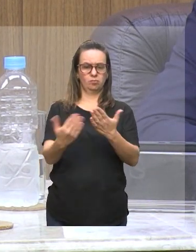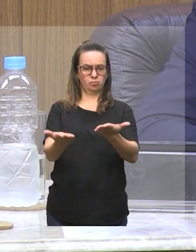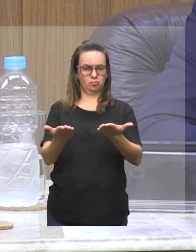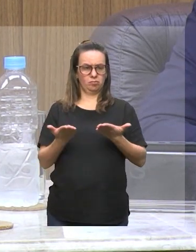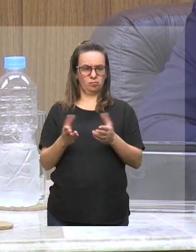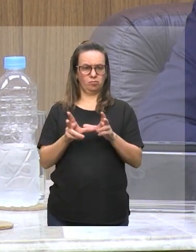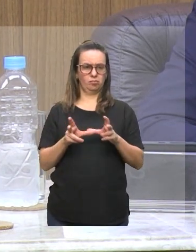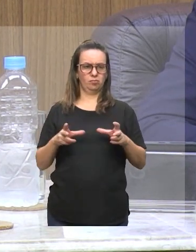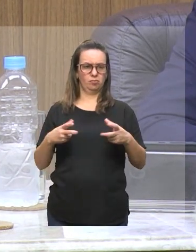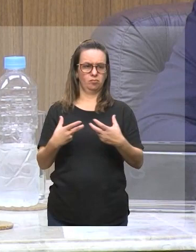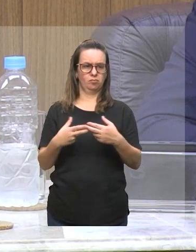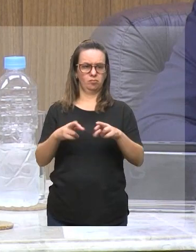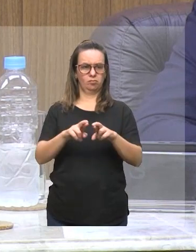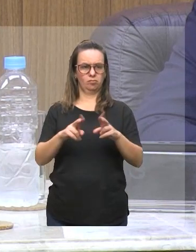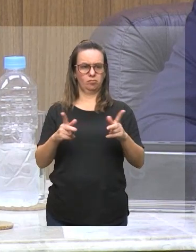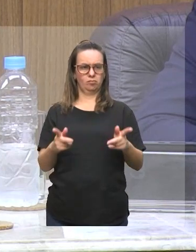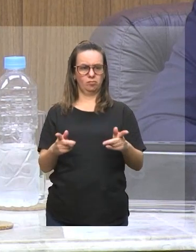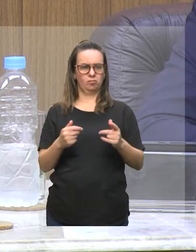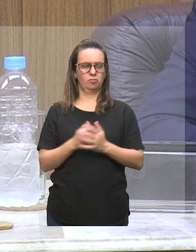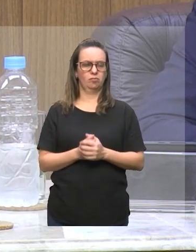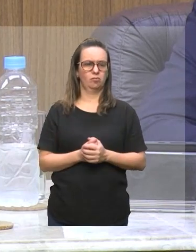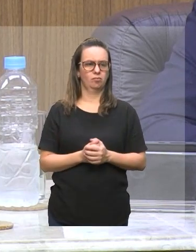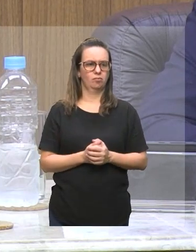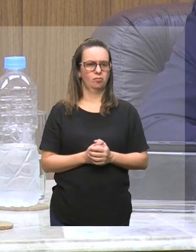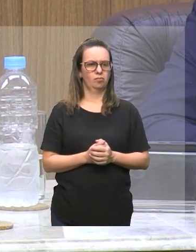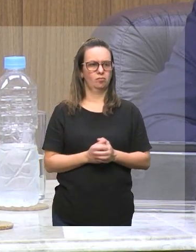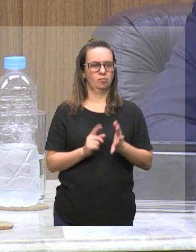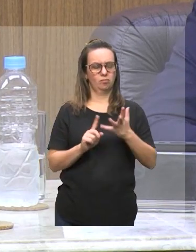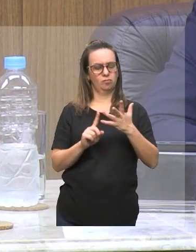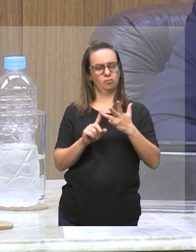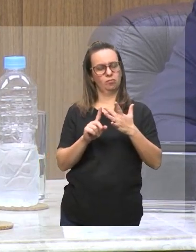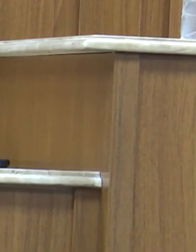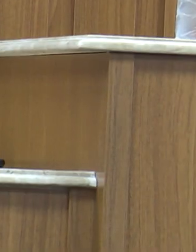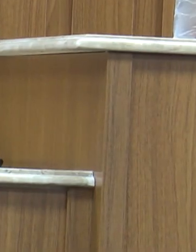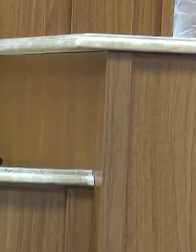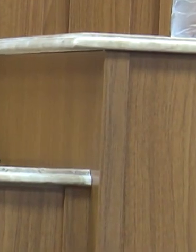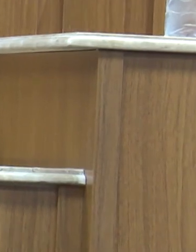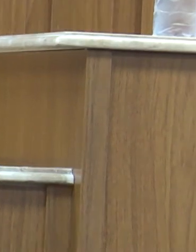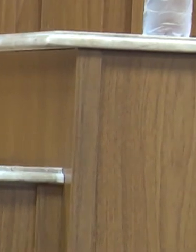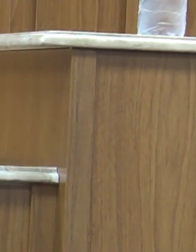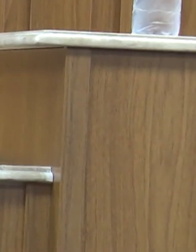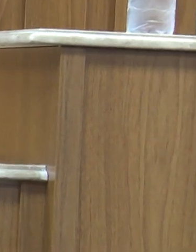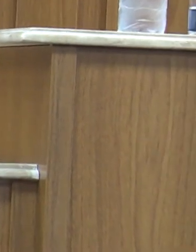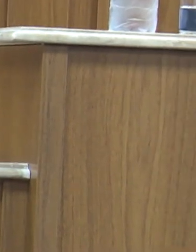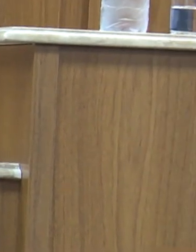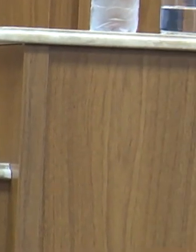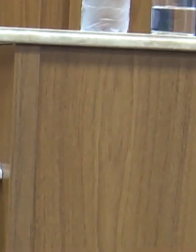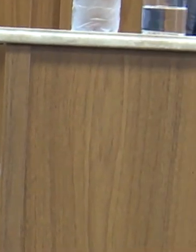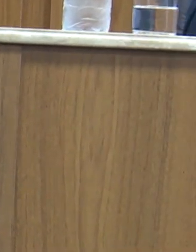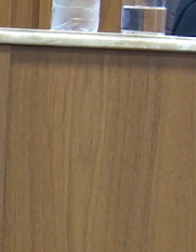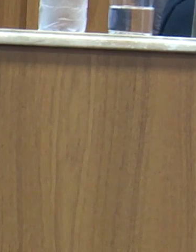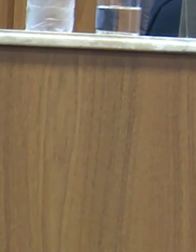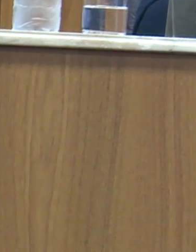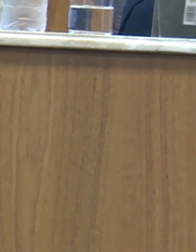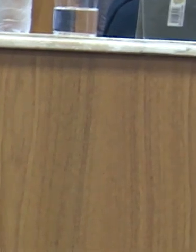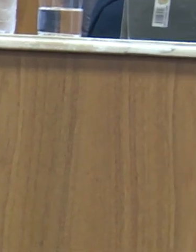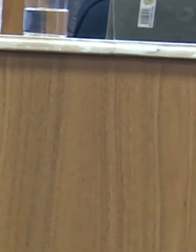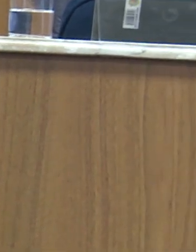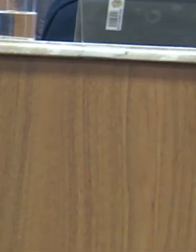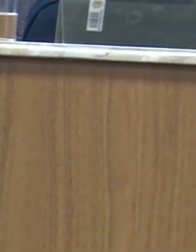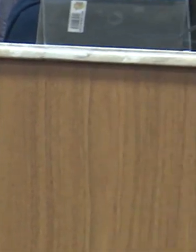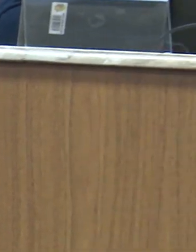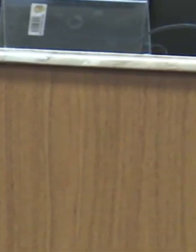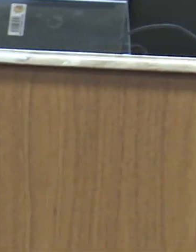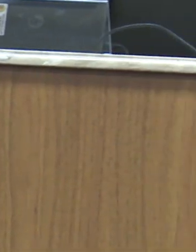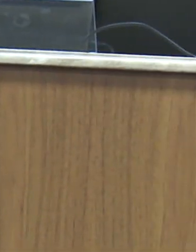diferenças no cálculo Então queria entender a metodologia utilizada pela prefeitura para fazer esse cálculo é com base no planejamento que executivo